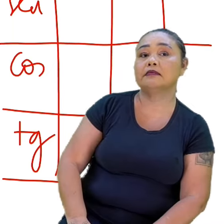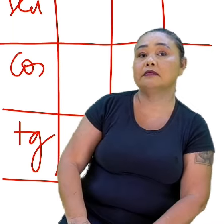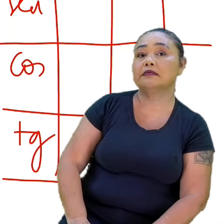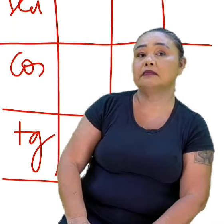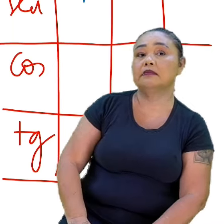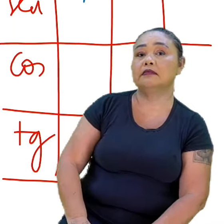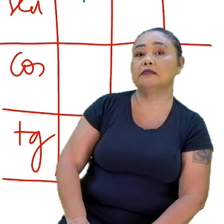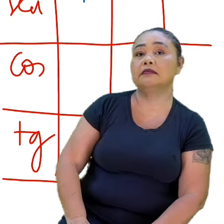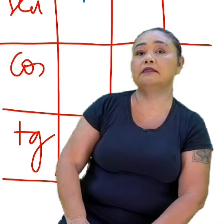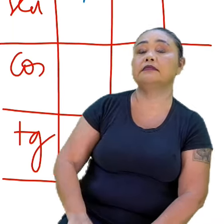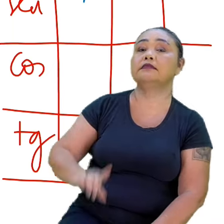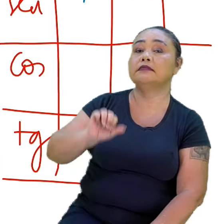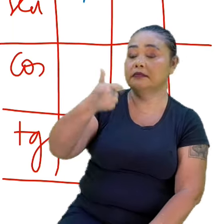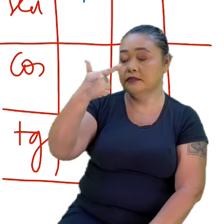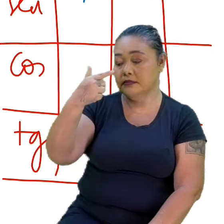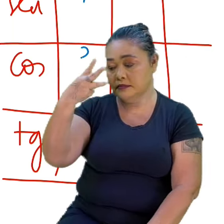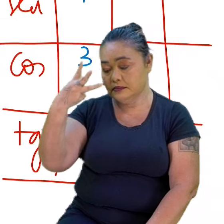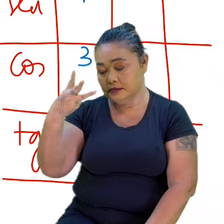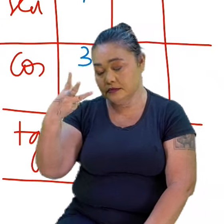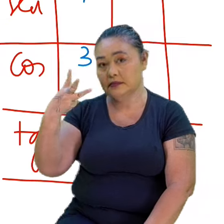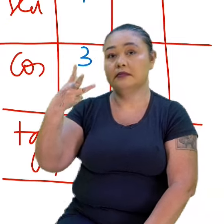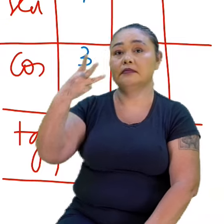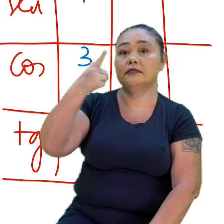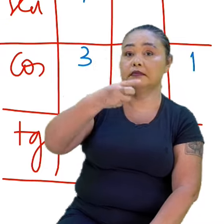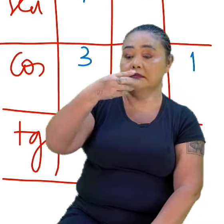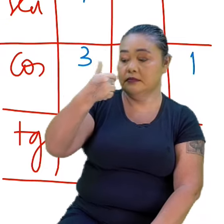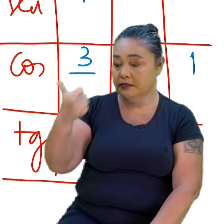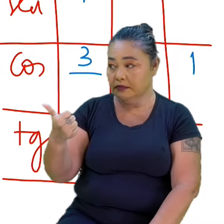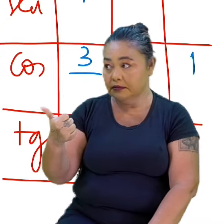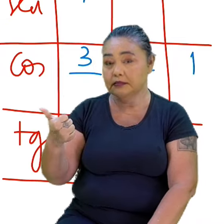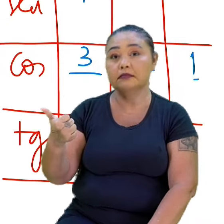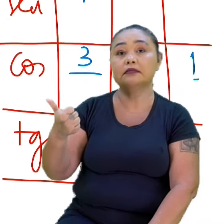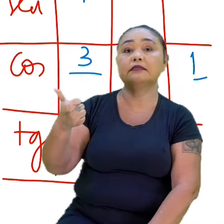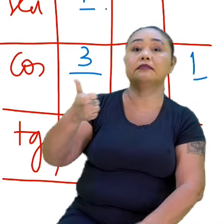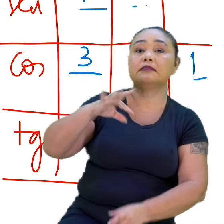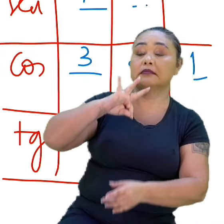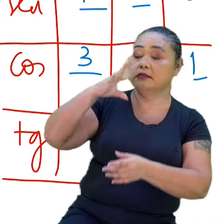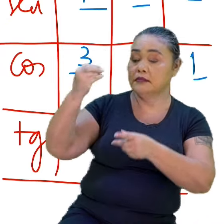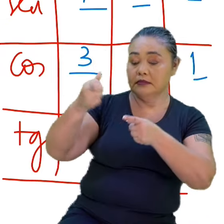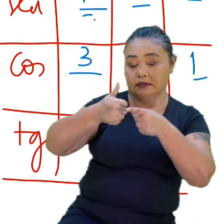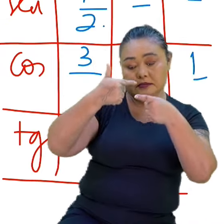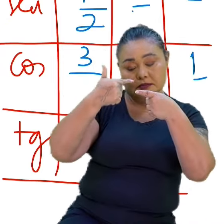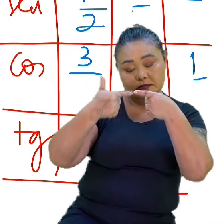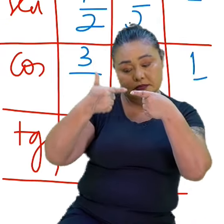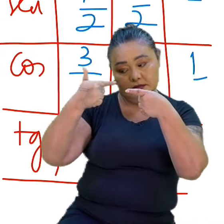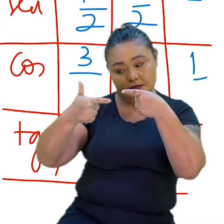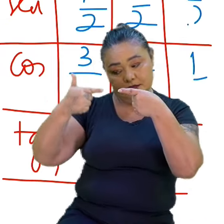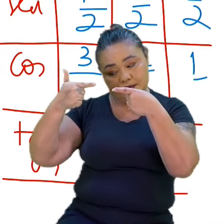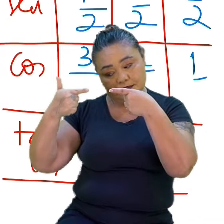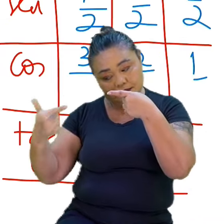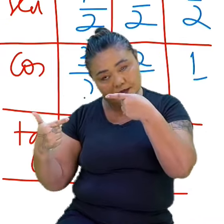um do três três dois um Todo sobre